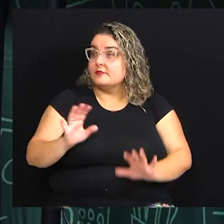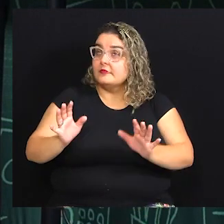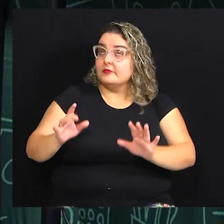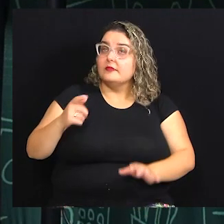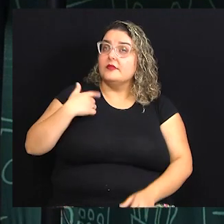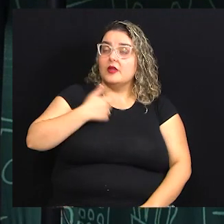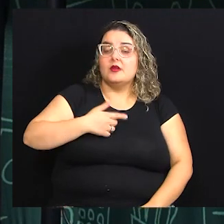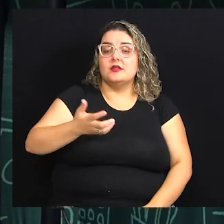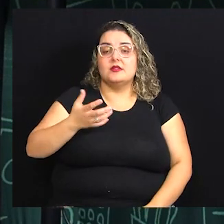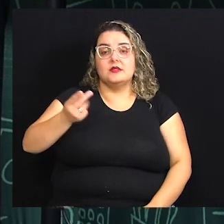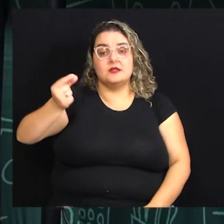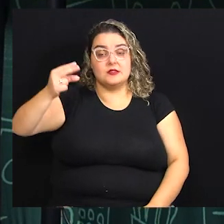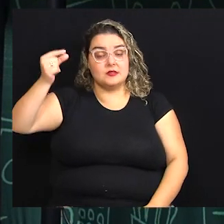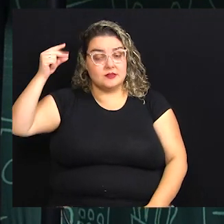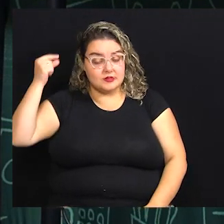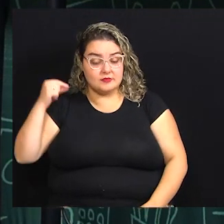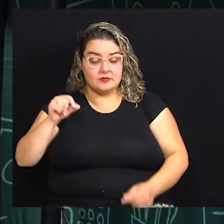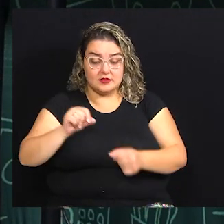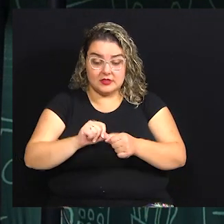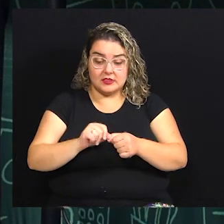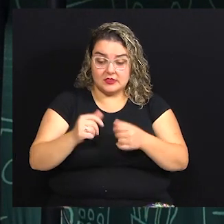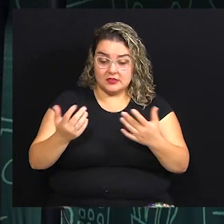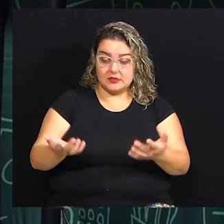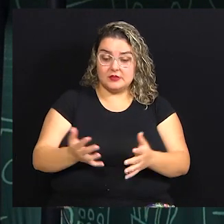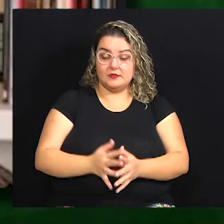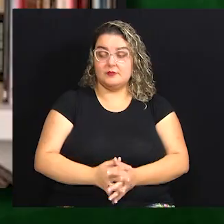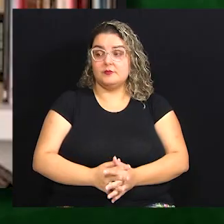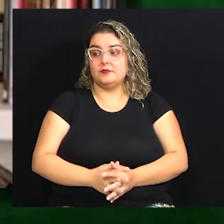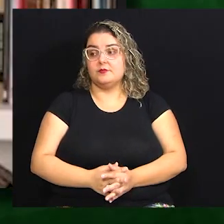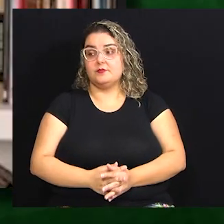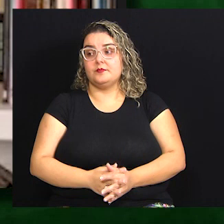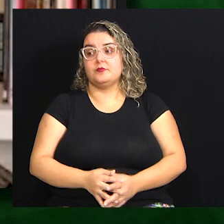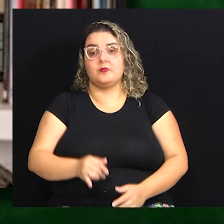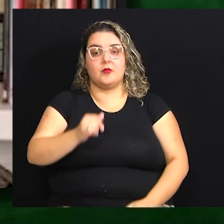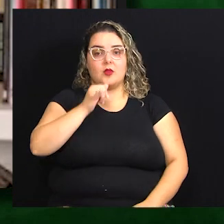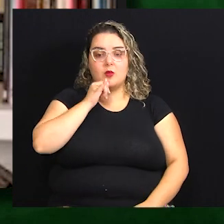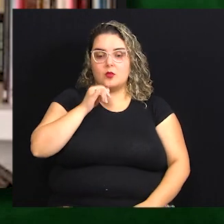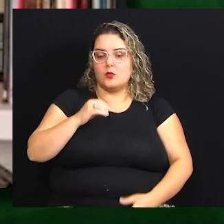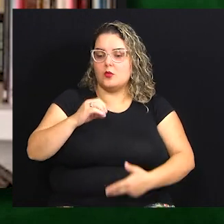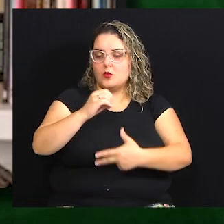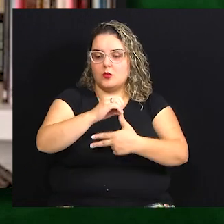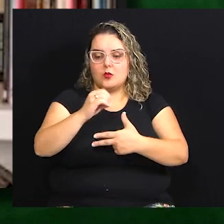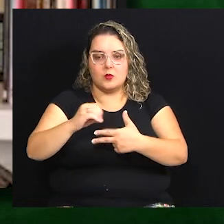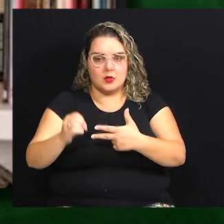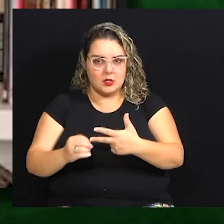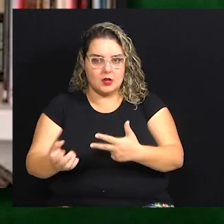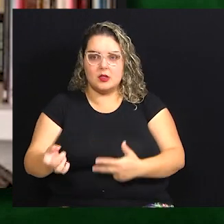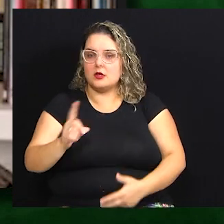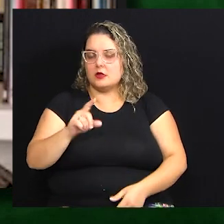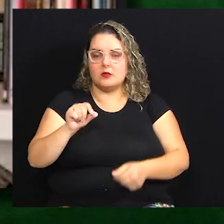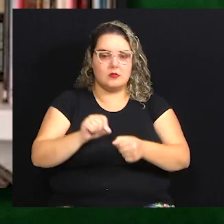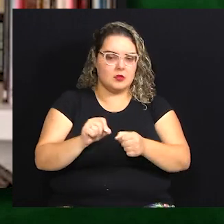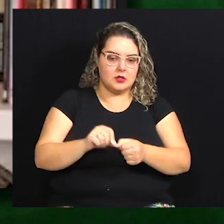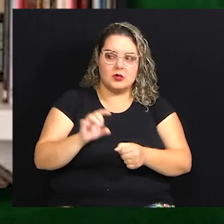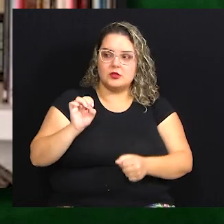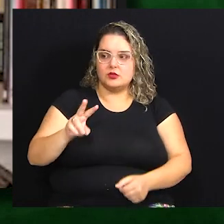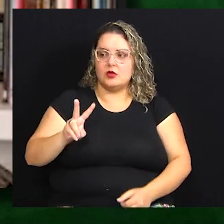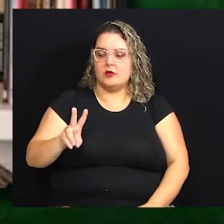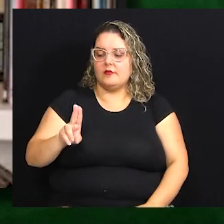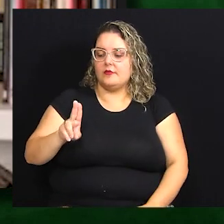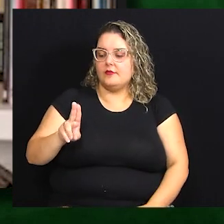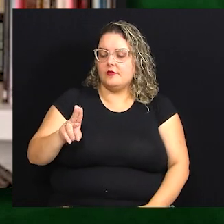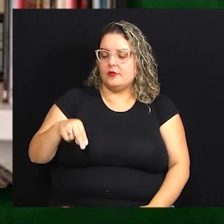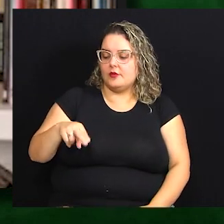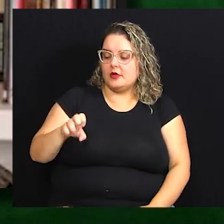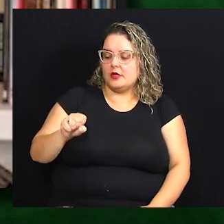mesmo. Nós queríamos há muito tempo fazer isso e, por exemplo, o Enem ou outros vestibulares não realizam. Apenas a Vunesp que já